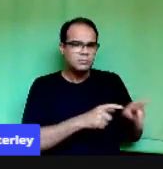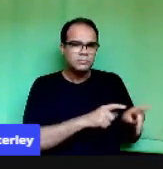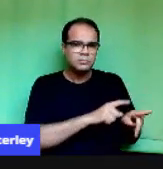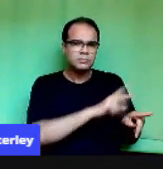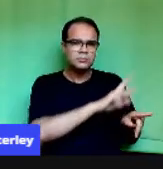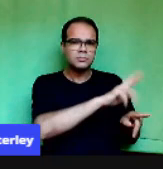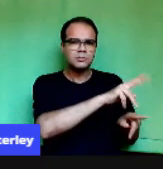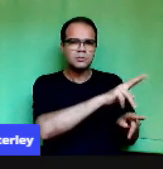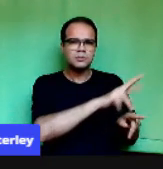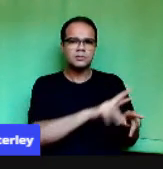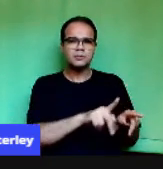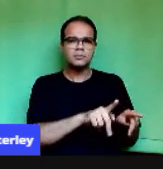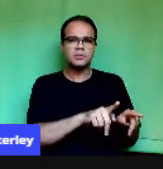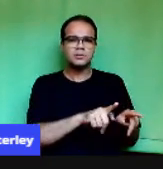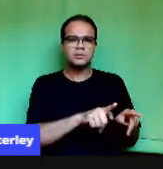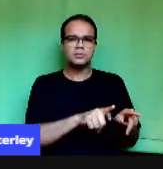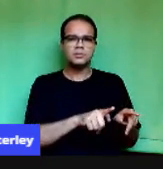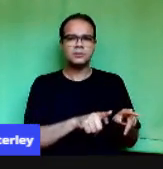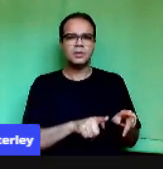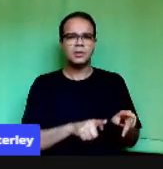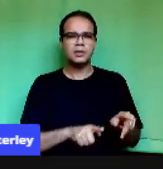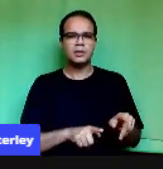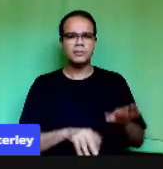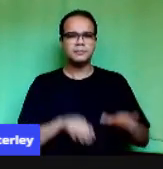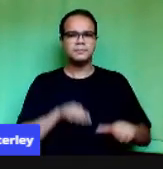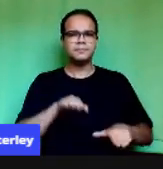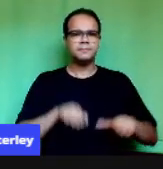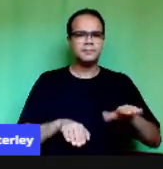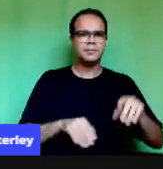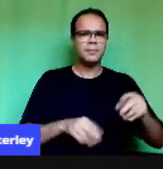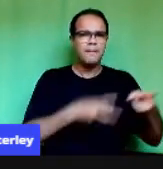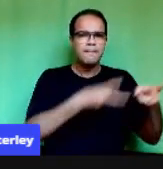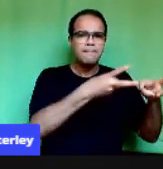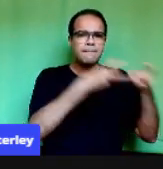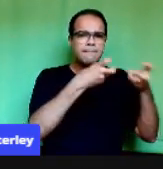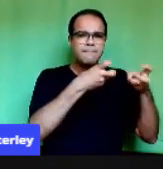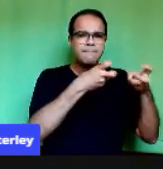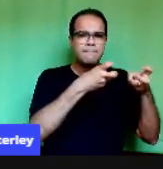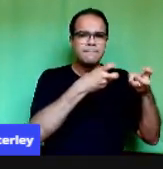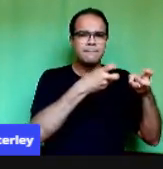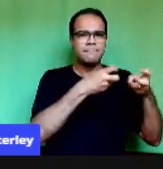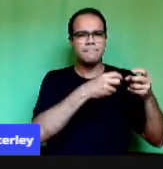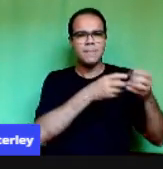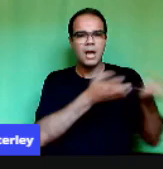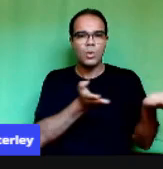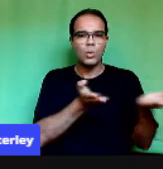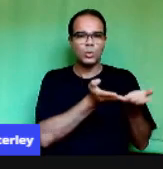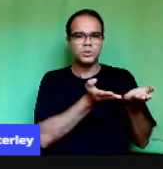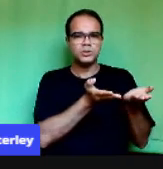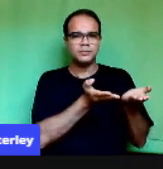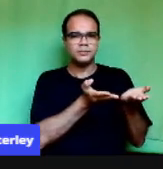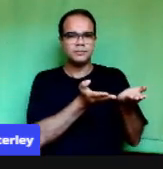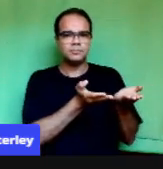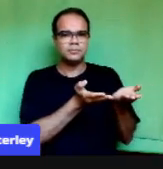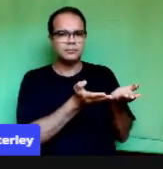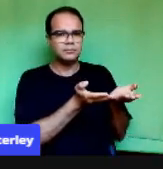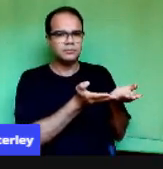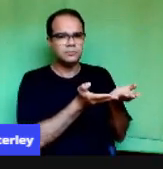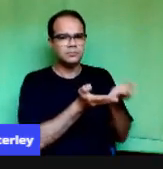isso muito no momento atual. Ou seja, vamos dar um exemplo para